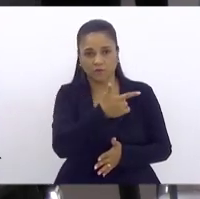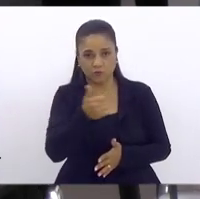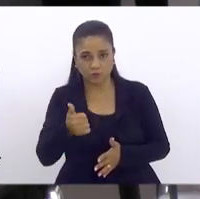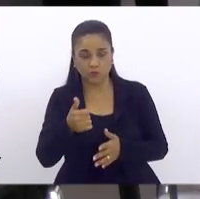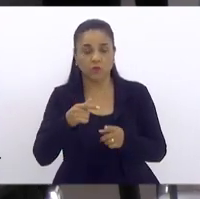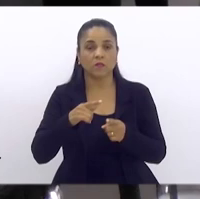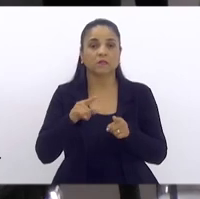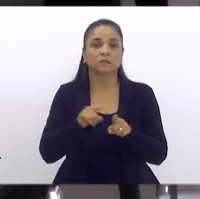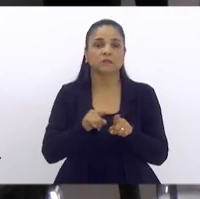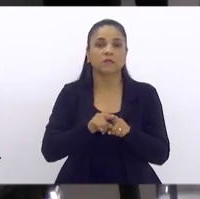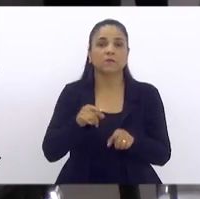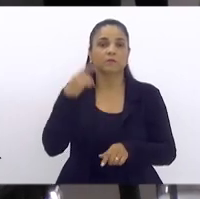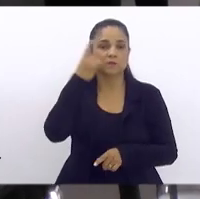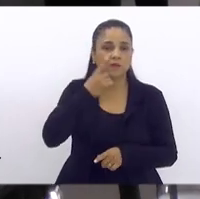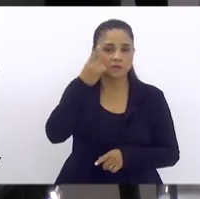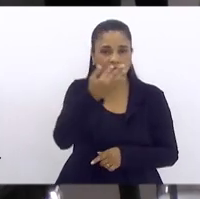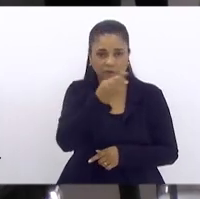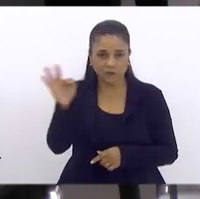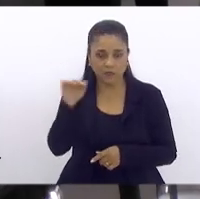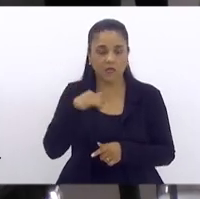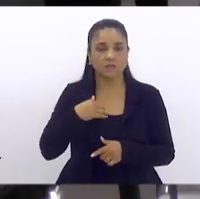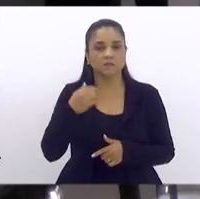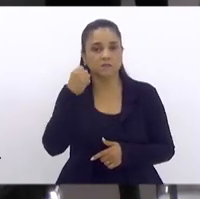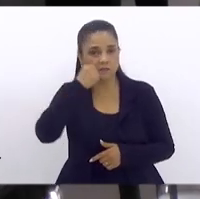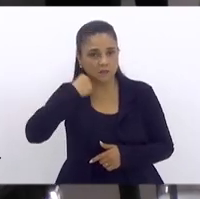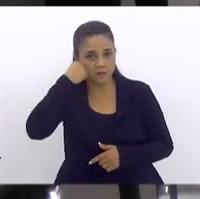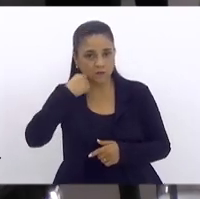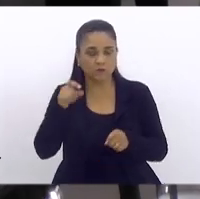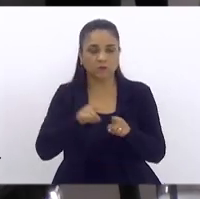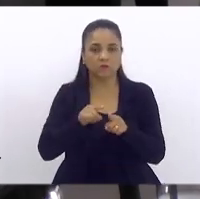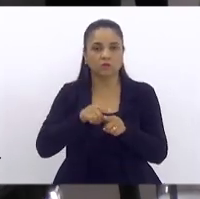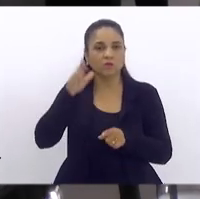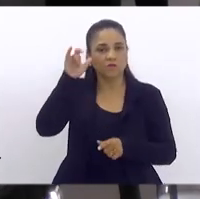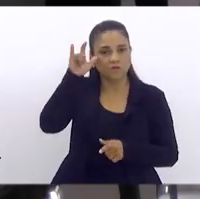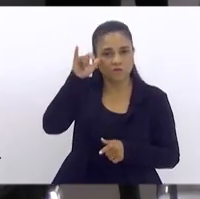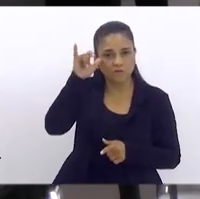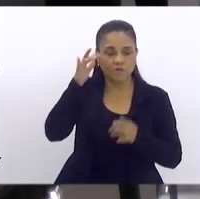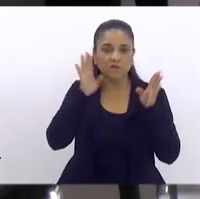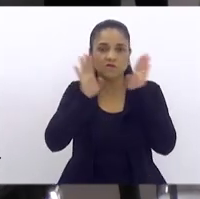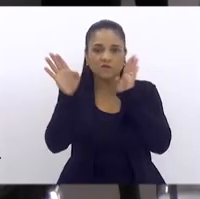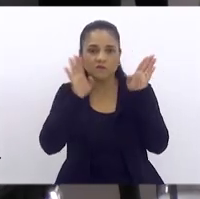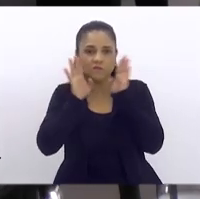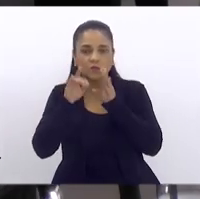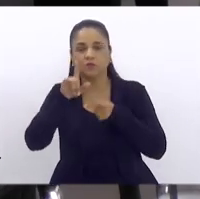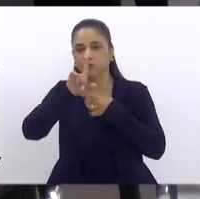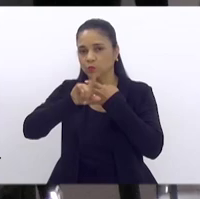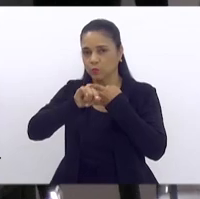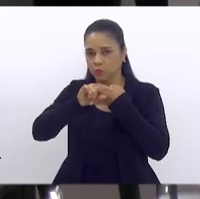12 senadoras, no Facebook, no YouTube, no Instagram e no antigo Twitter, agora X.